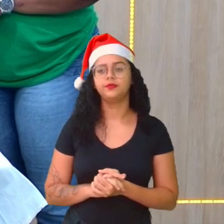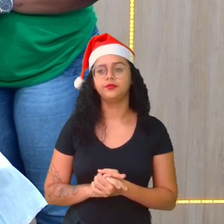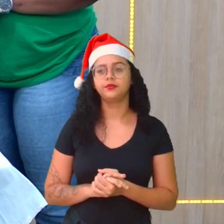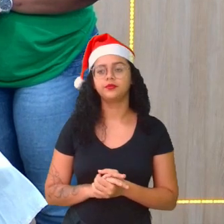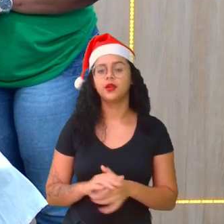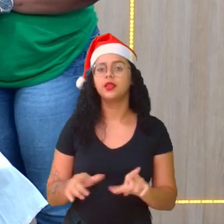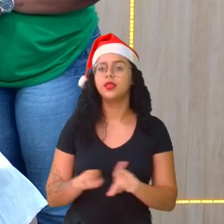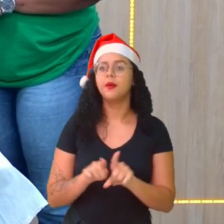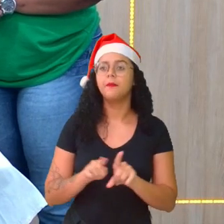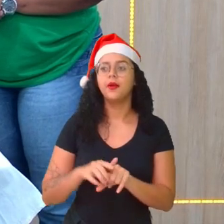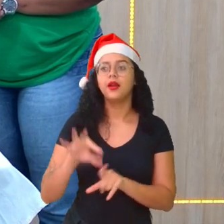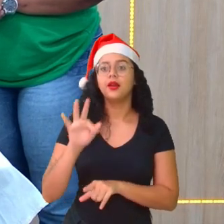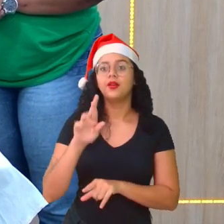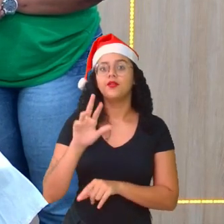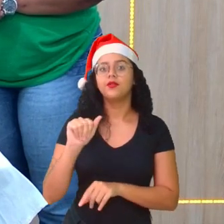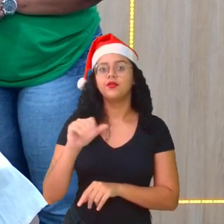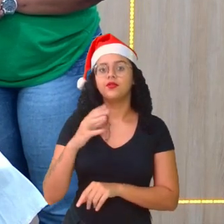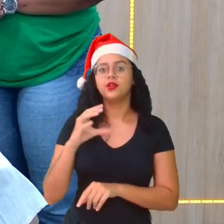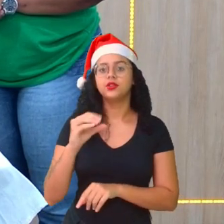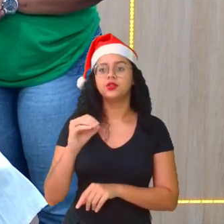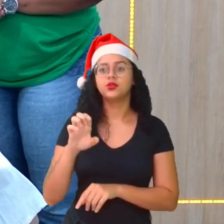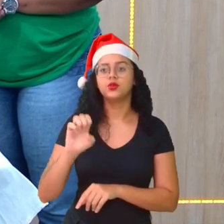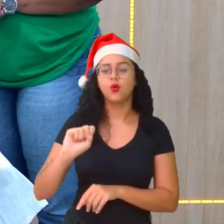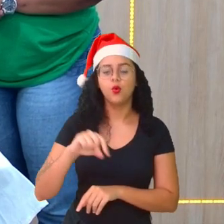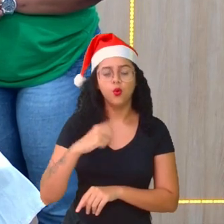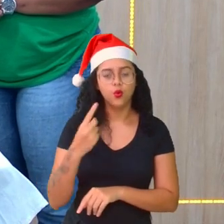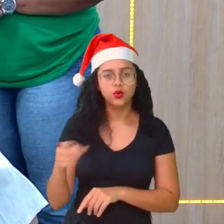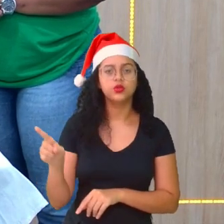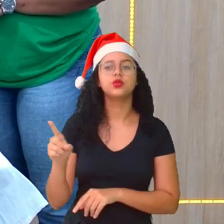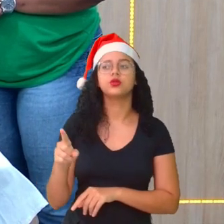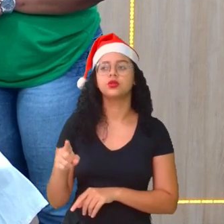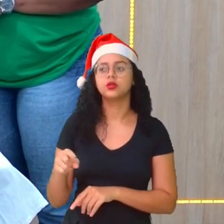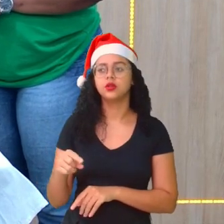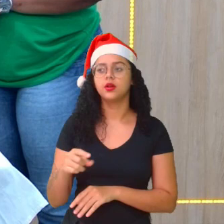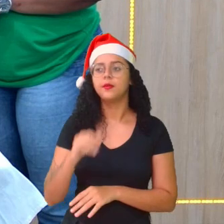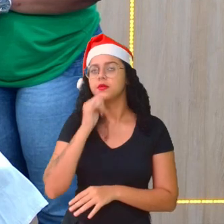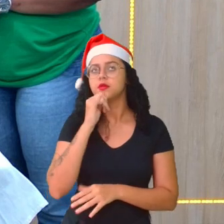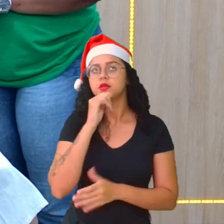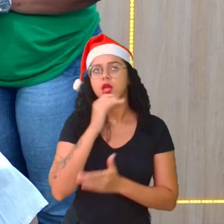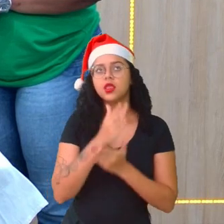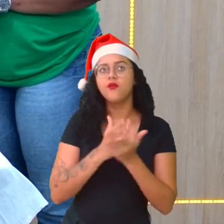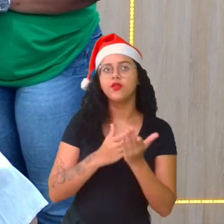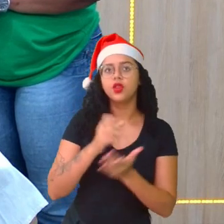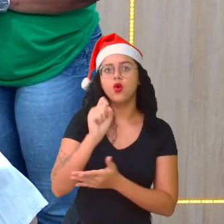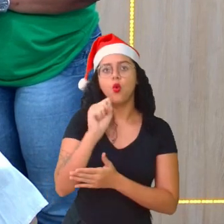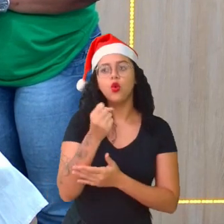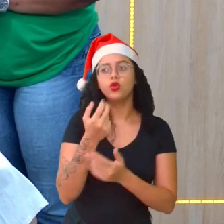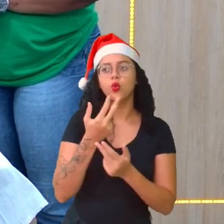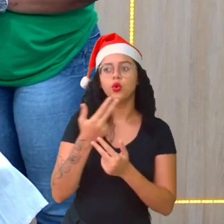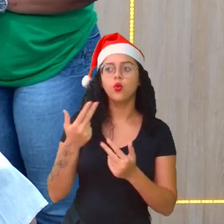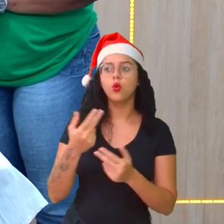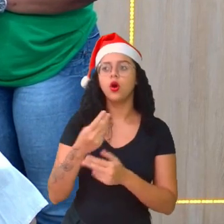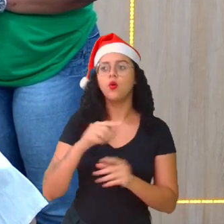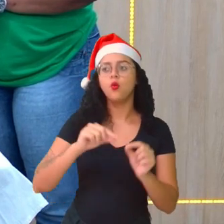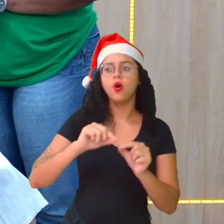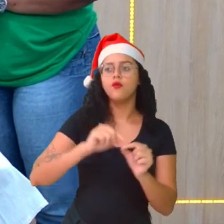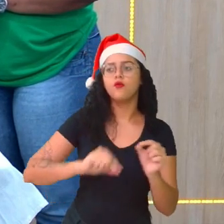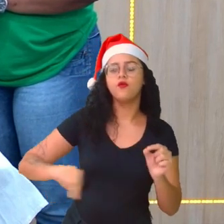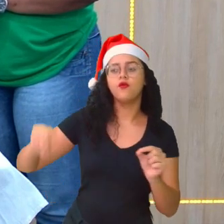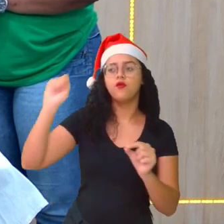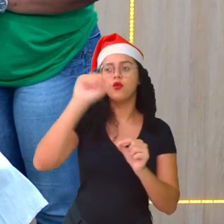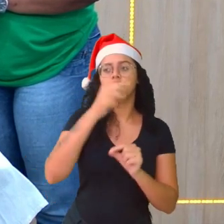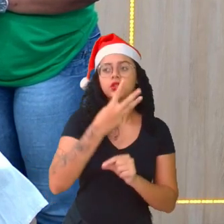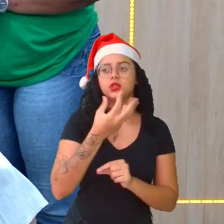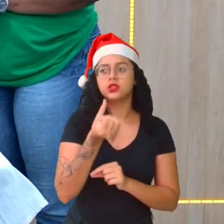de frações, fica massa. Quando a gente calcular frações lá, eu dividi de 8 partes iguais, se uma volta é 360, qual é o ângulo que